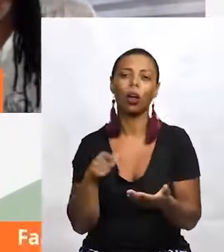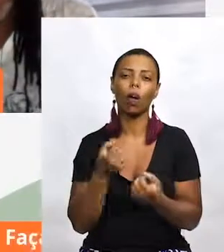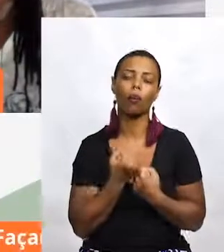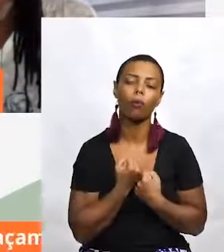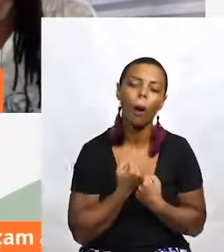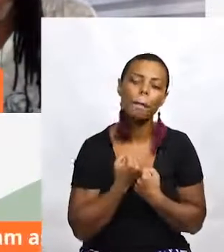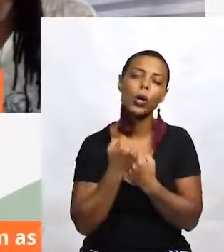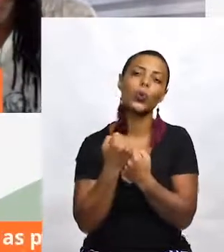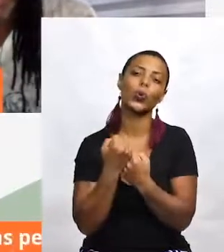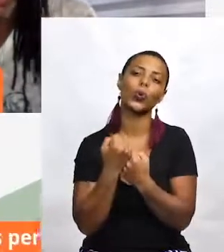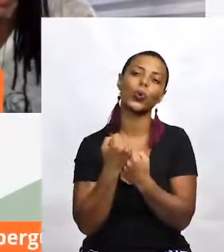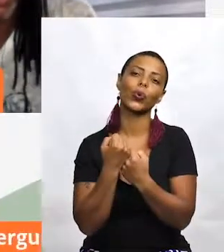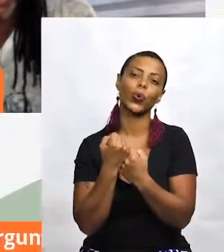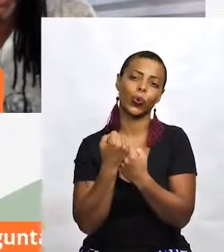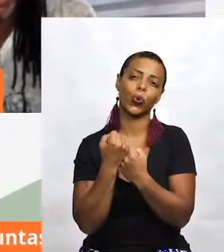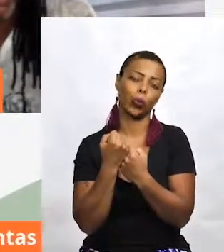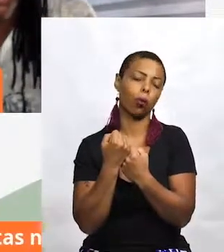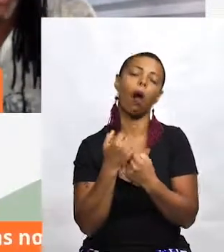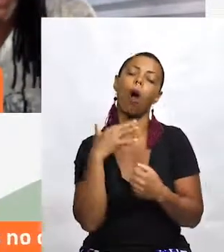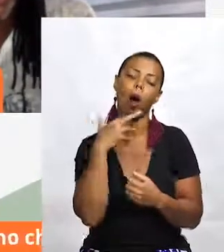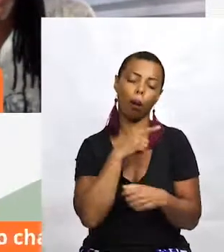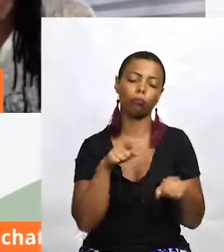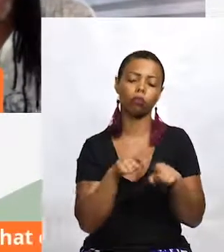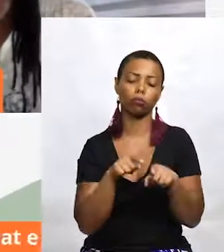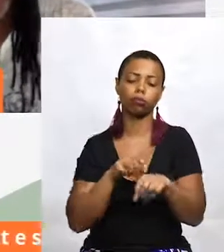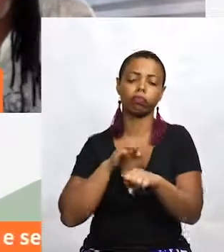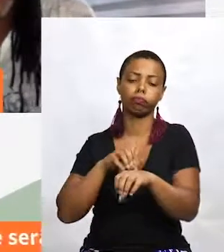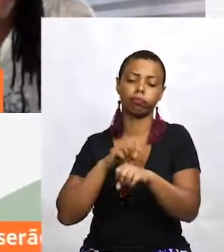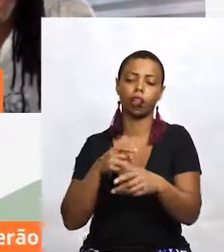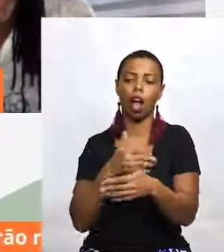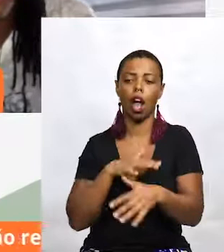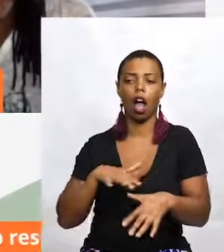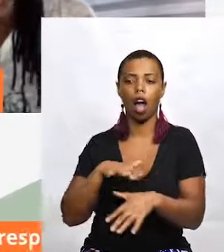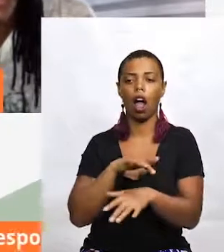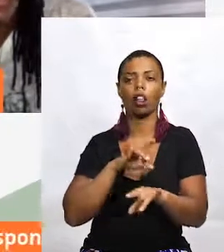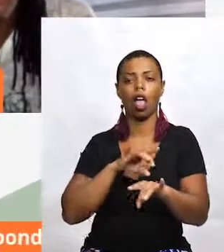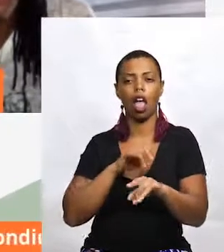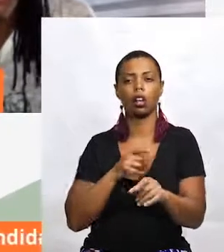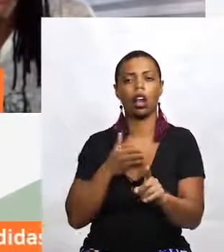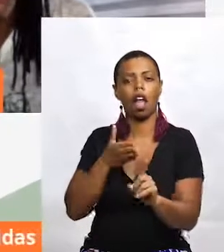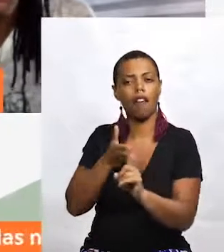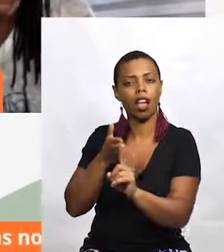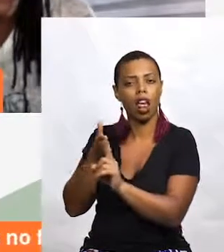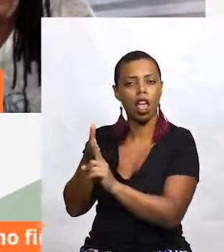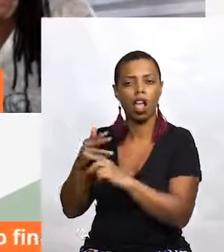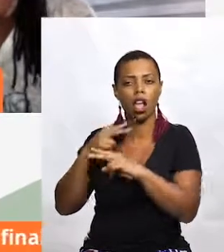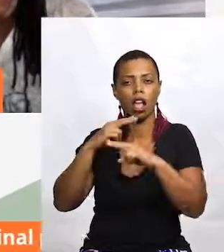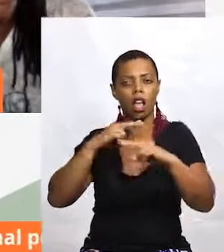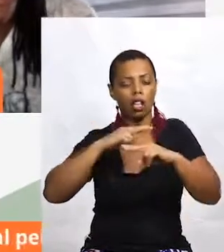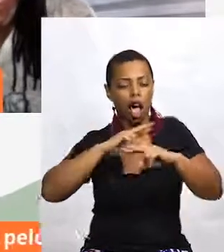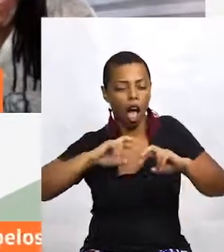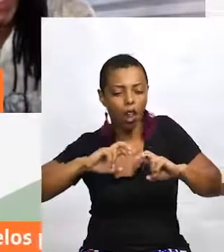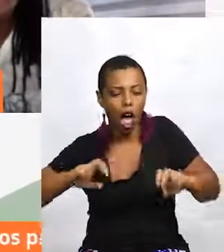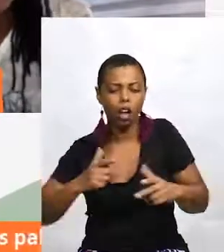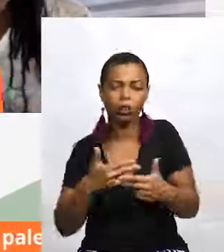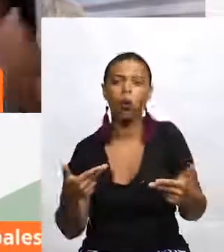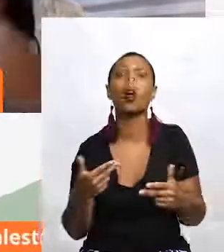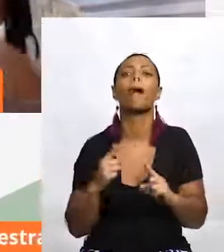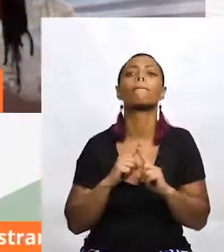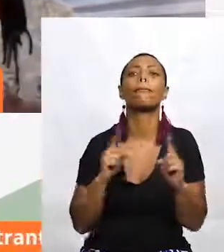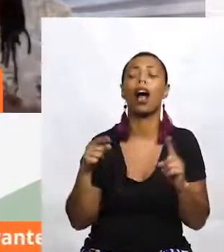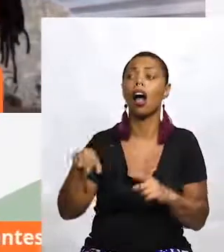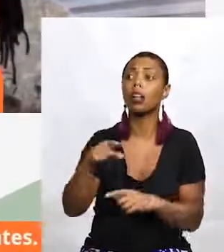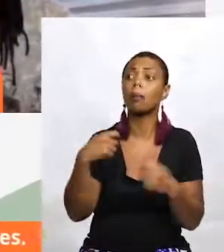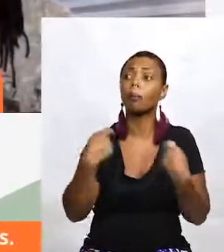né, técnico, de referenciais, de análise, mas eles precisam querer e